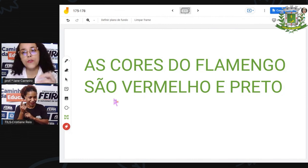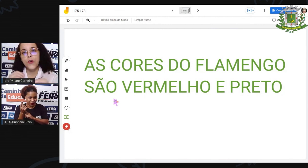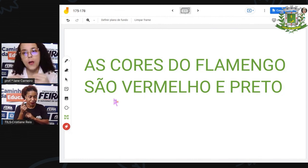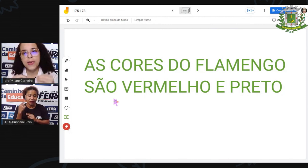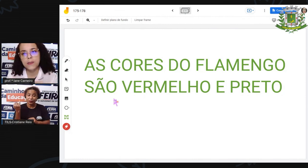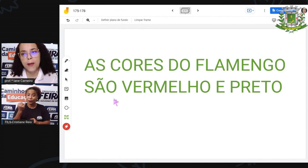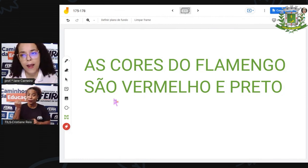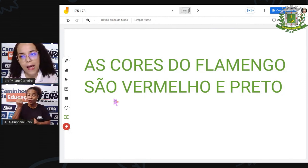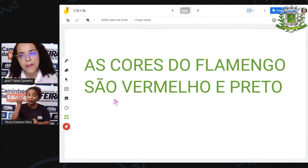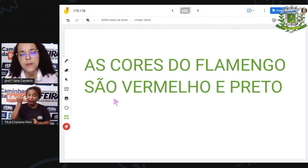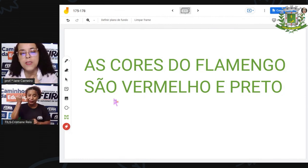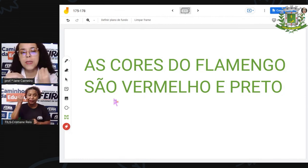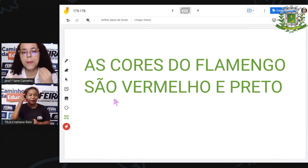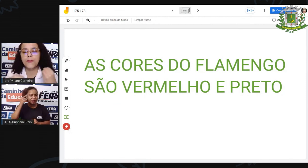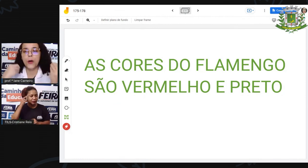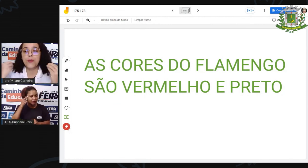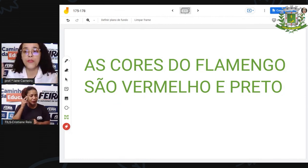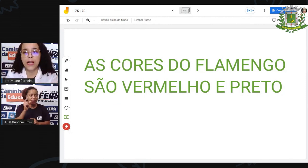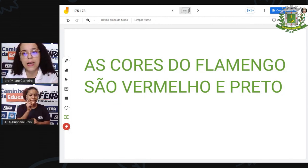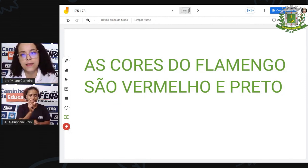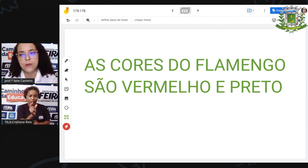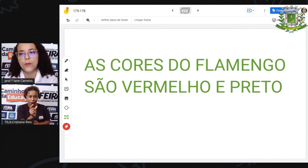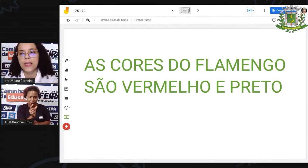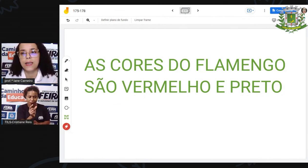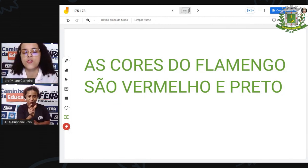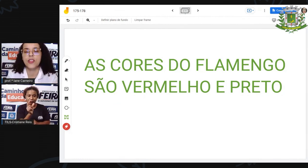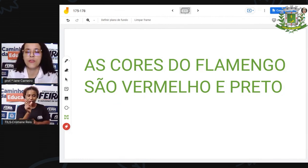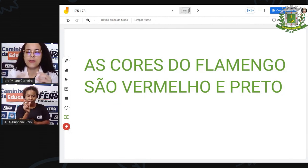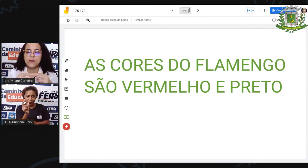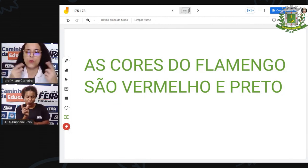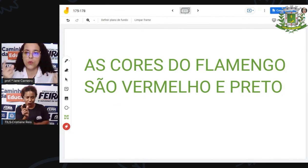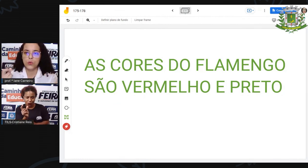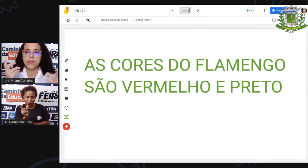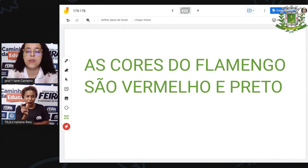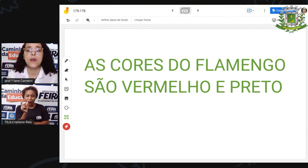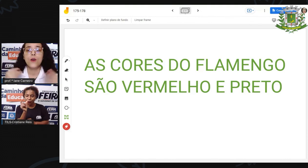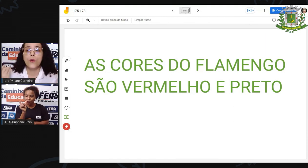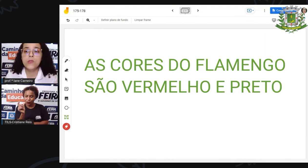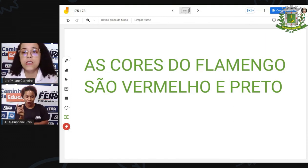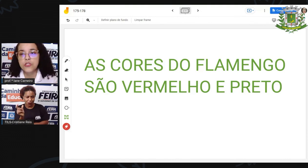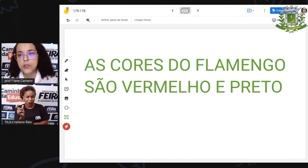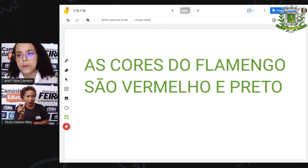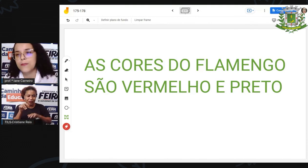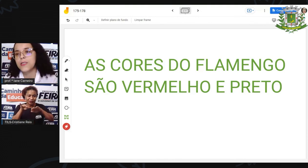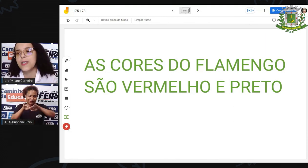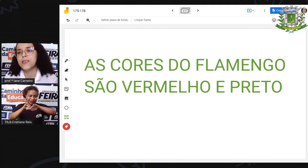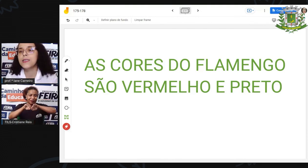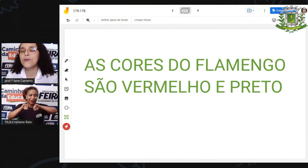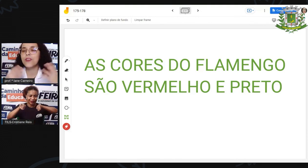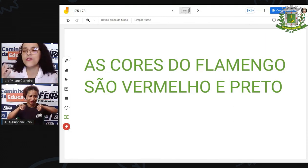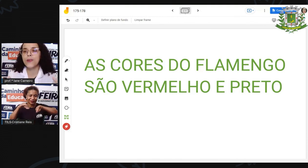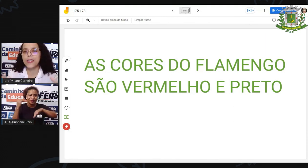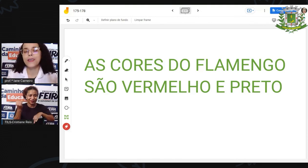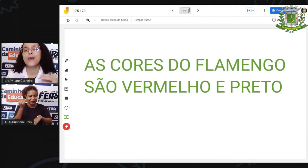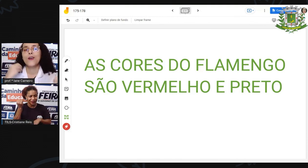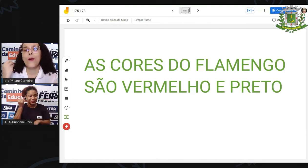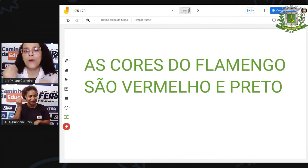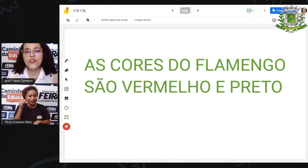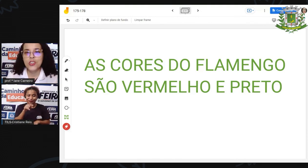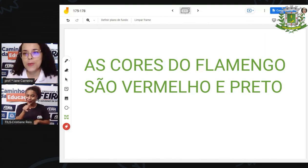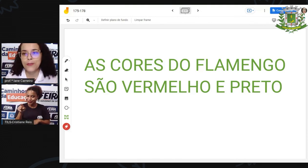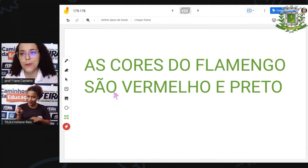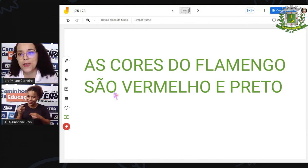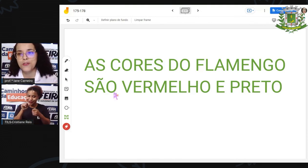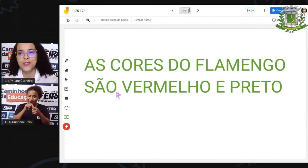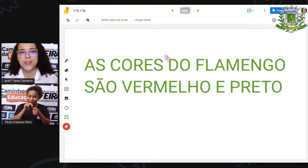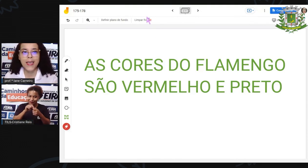importante isso. Formem as palavras, mas também formem frases com elas, né? Frases curtas, com sentidos para vocês. Então, vejam aí qual é o